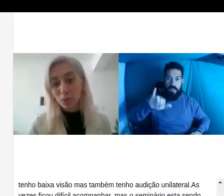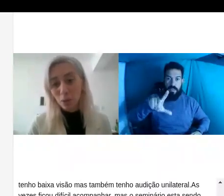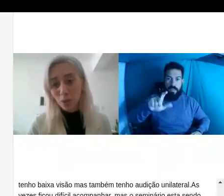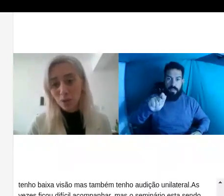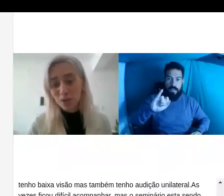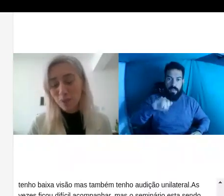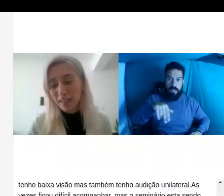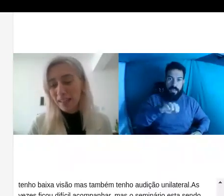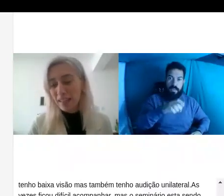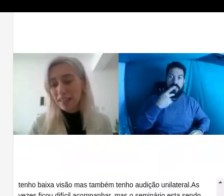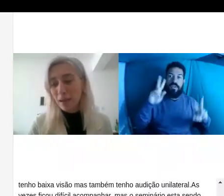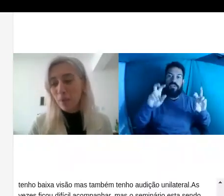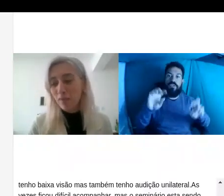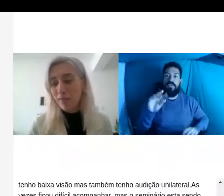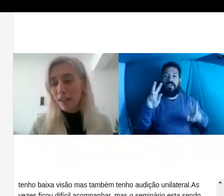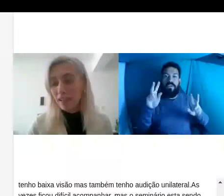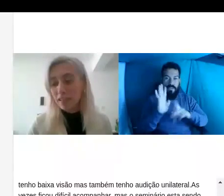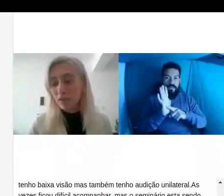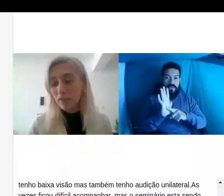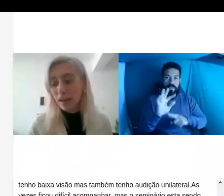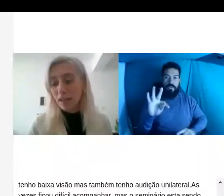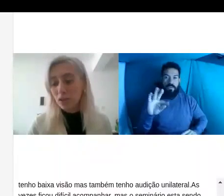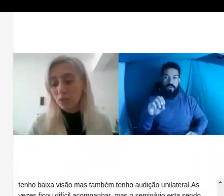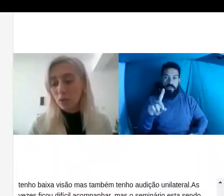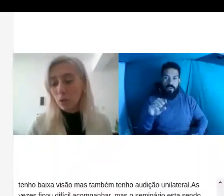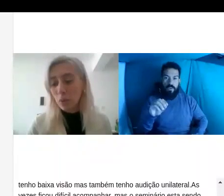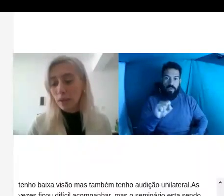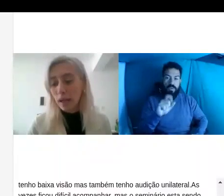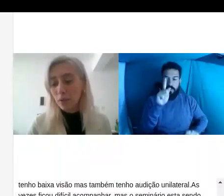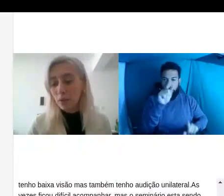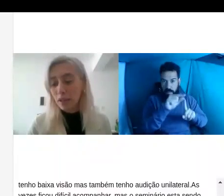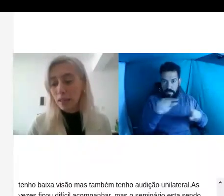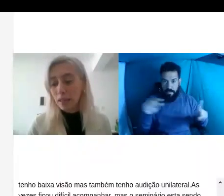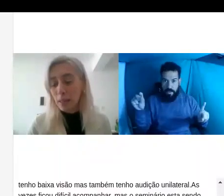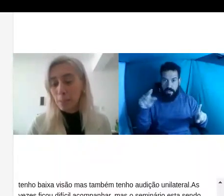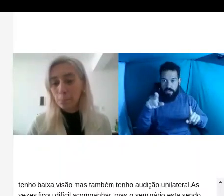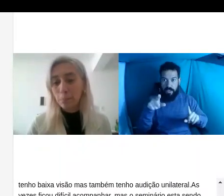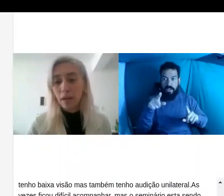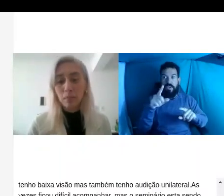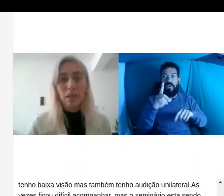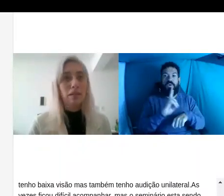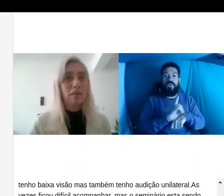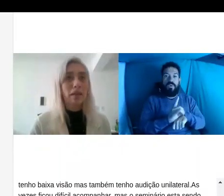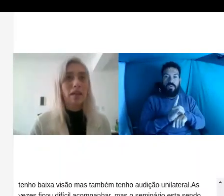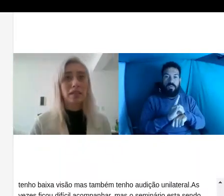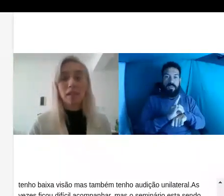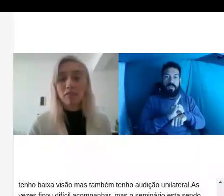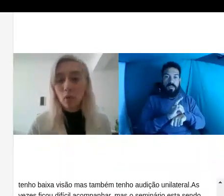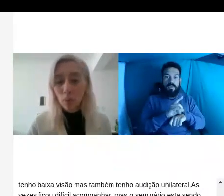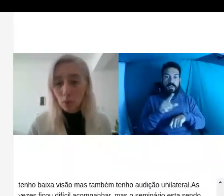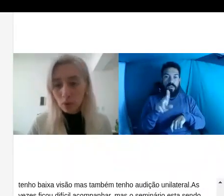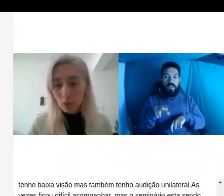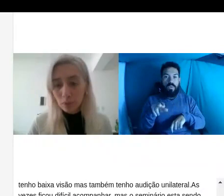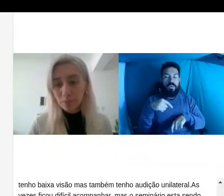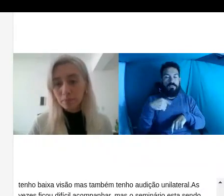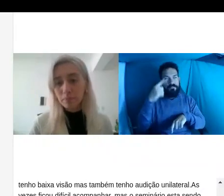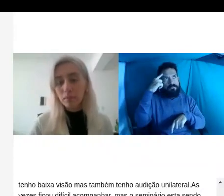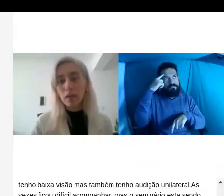o Todos, que tem uma frase que tu falaste no documentário que, para mim, ressignificou